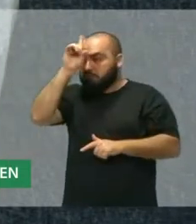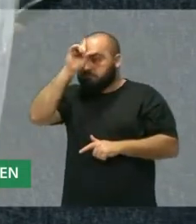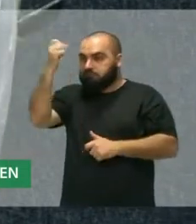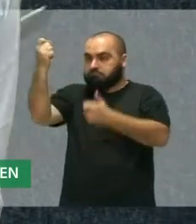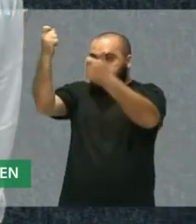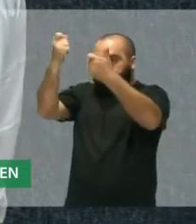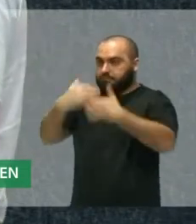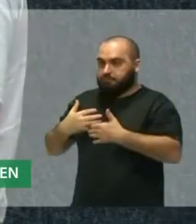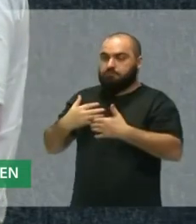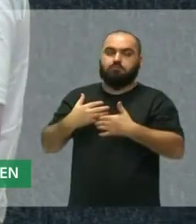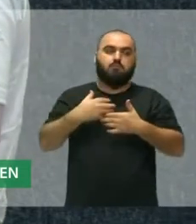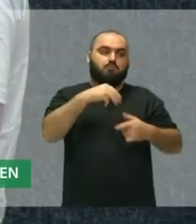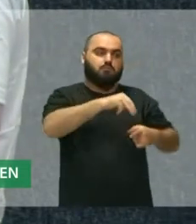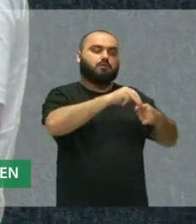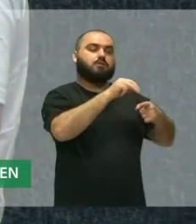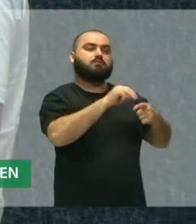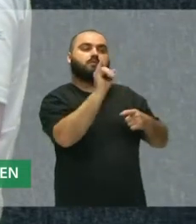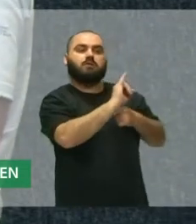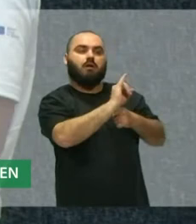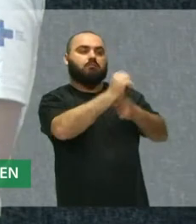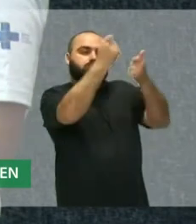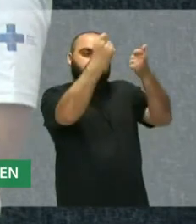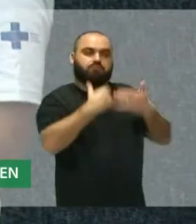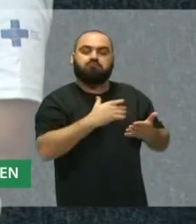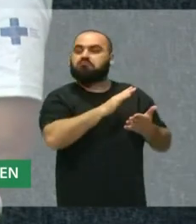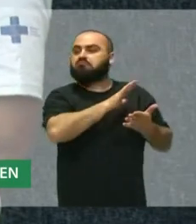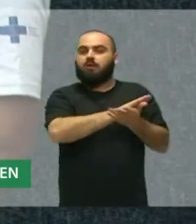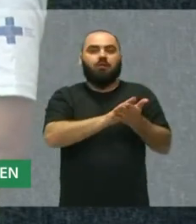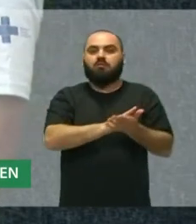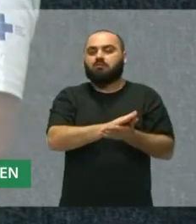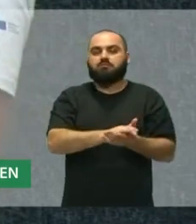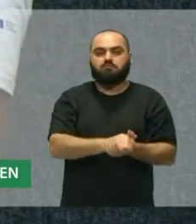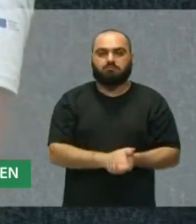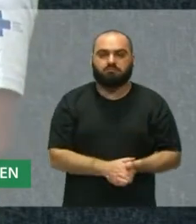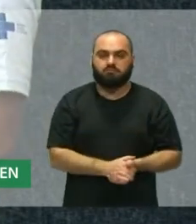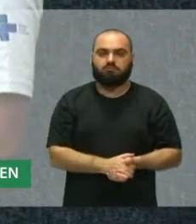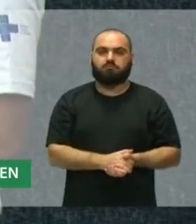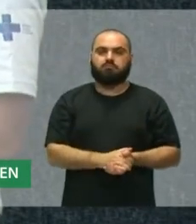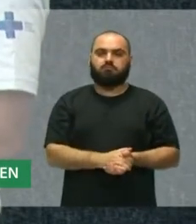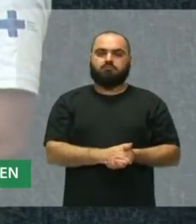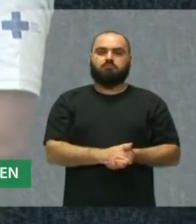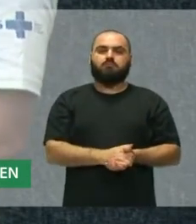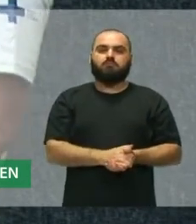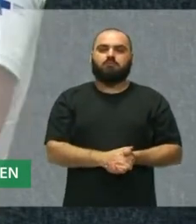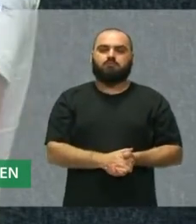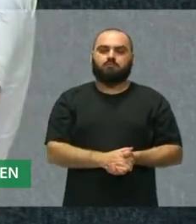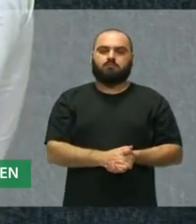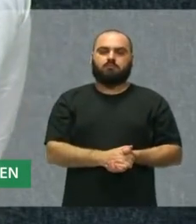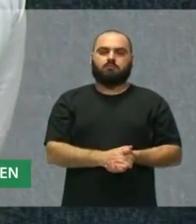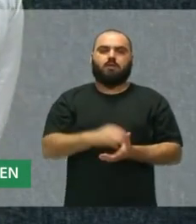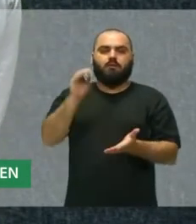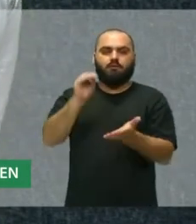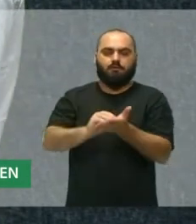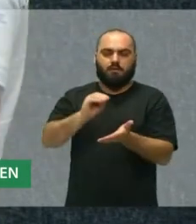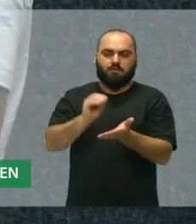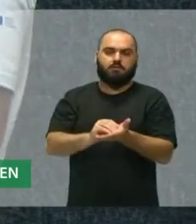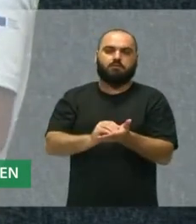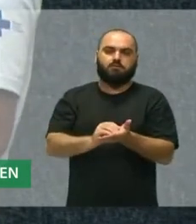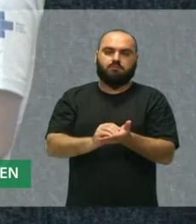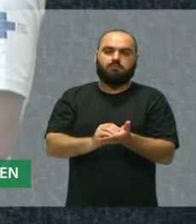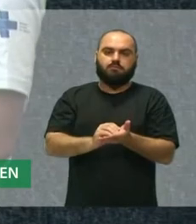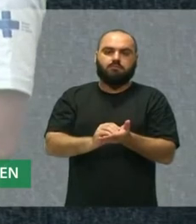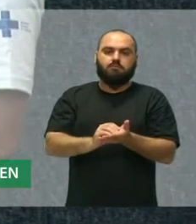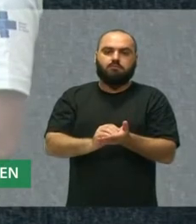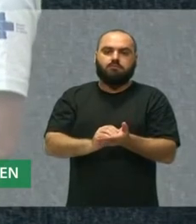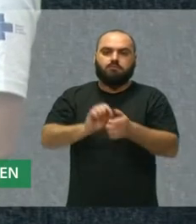quanto da gestão municipal do SUS. Então, o que nos falta realmente por parte do hospital e da Secretaria Municipal de Saúde